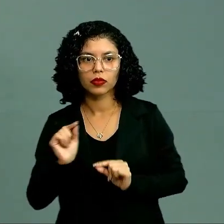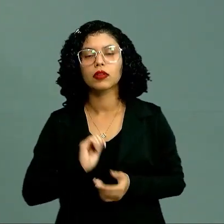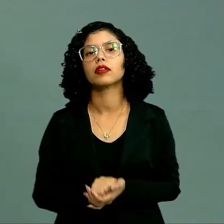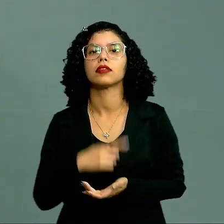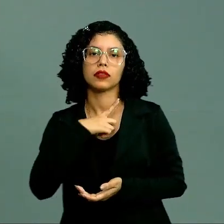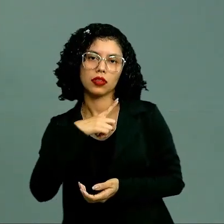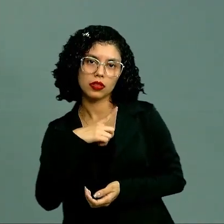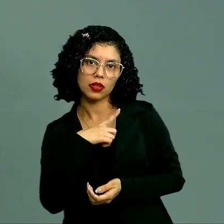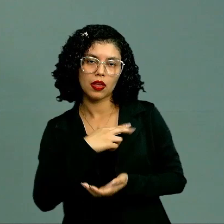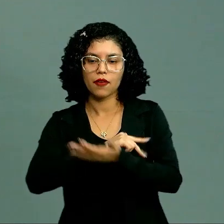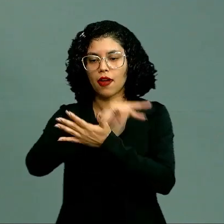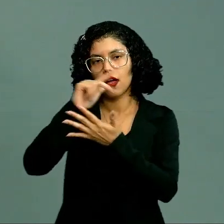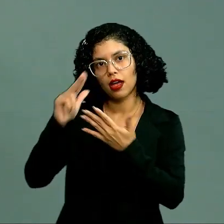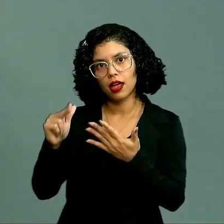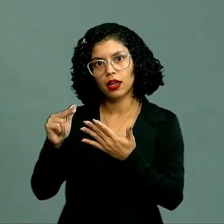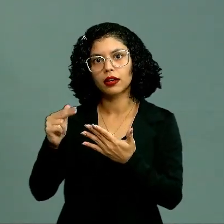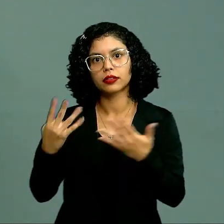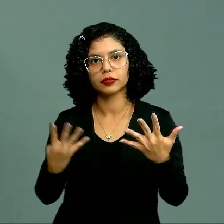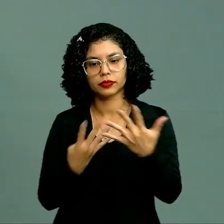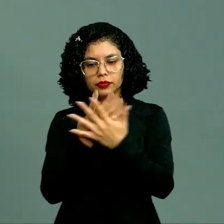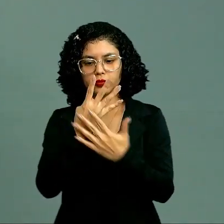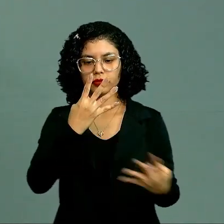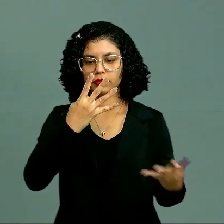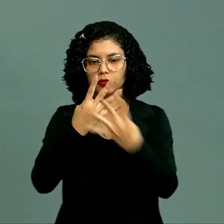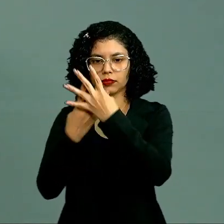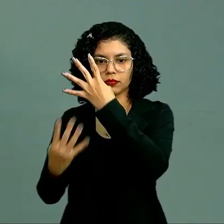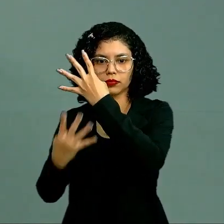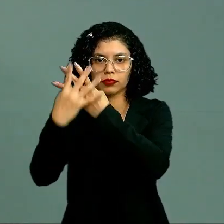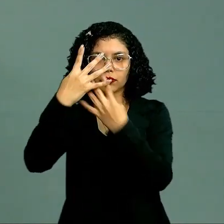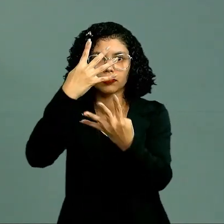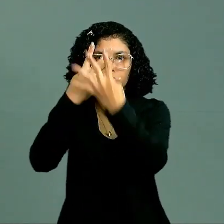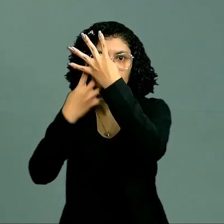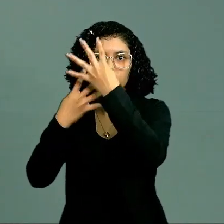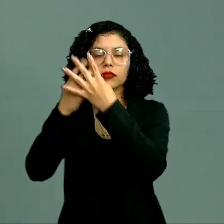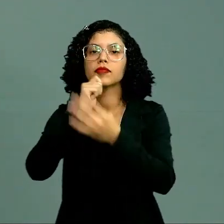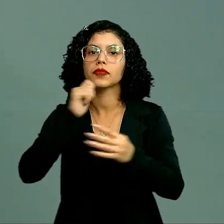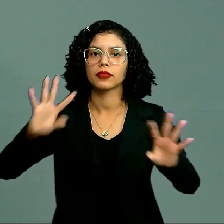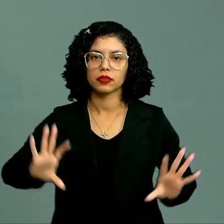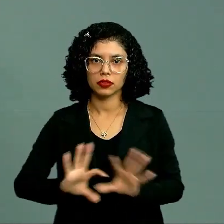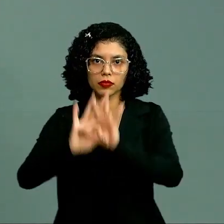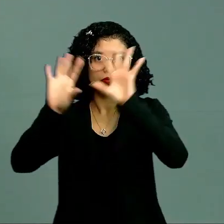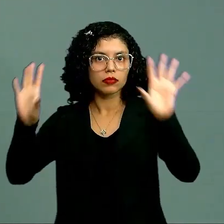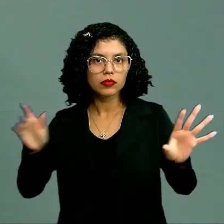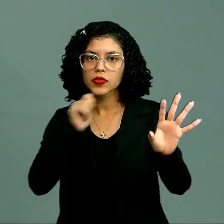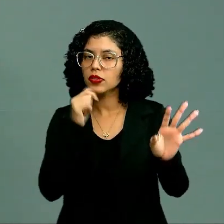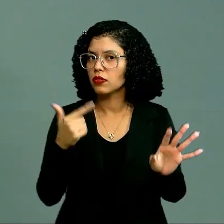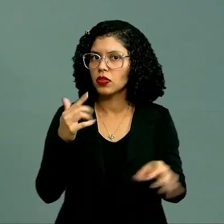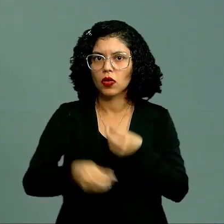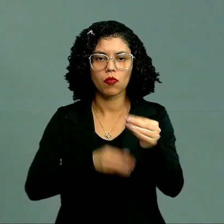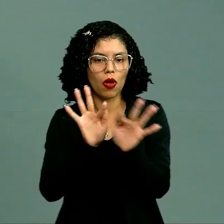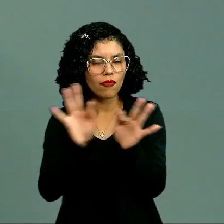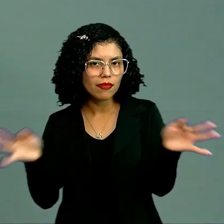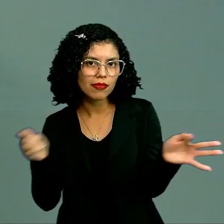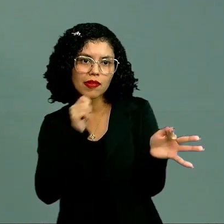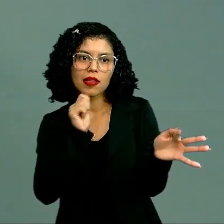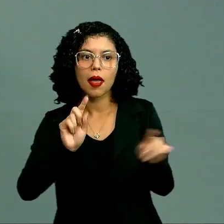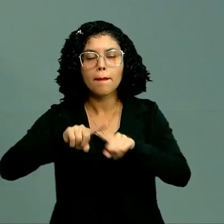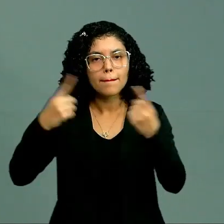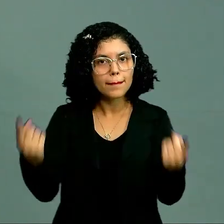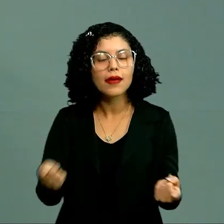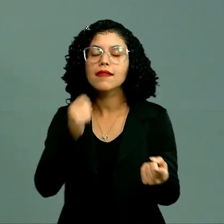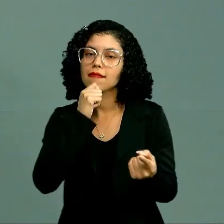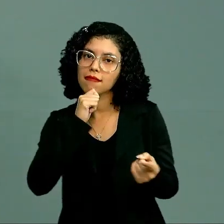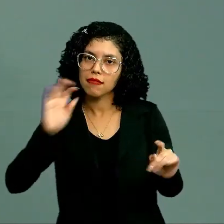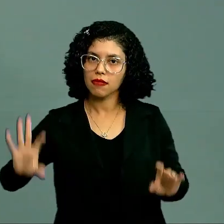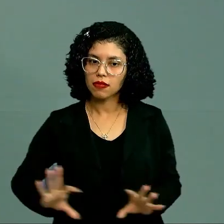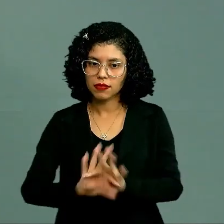tecido é composto de várias linhas, milhares até. Então, assim, se as linhas estão soltas, não formam o tecido. Porém, quando